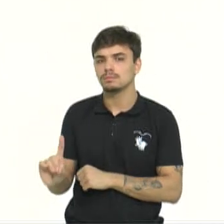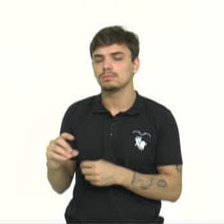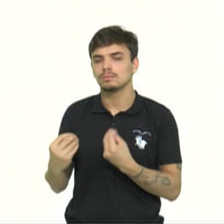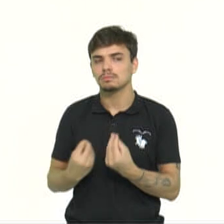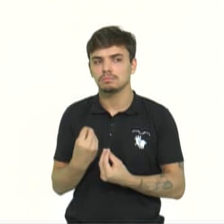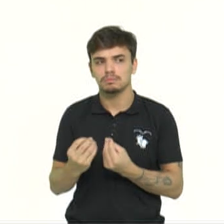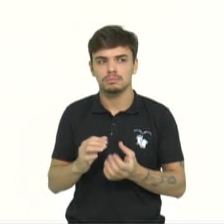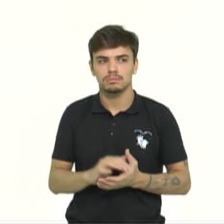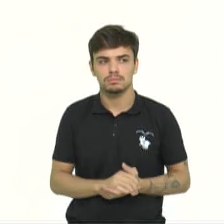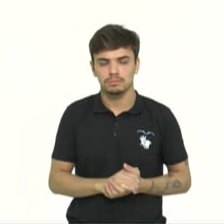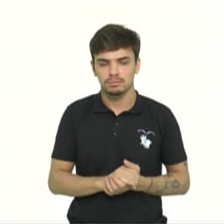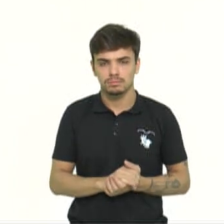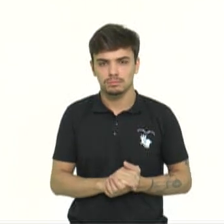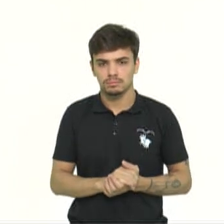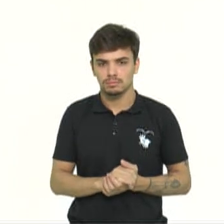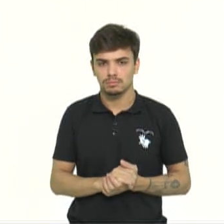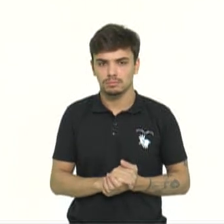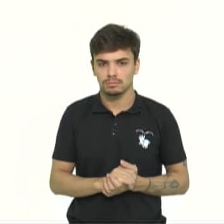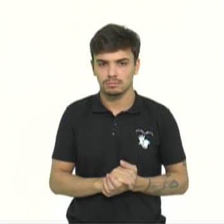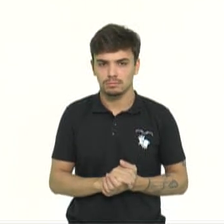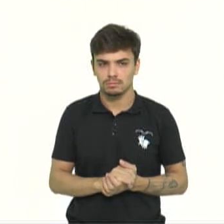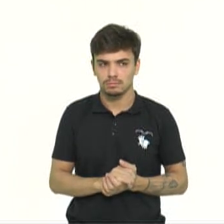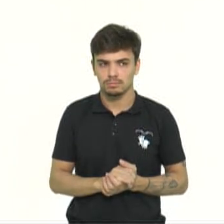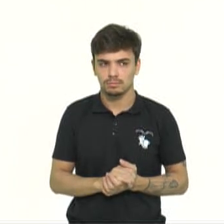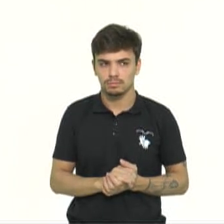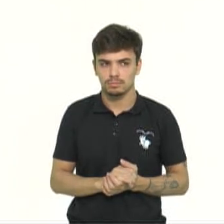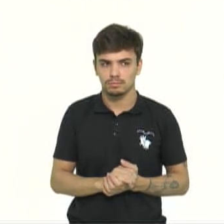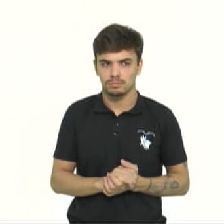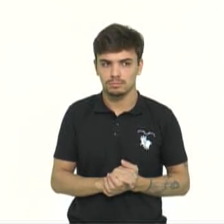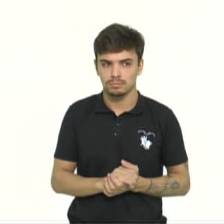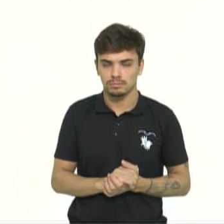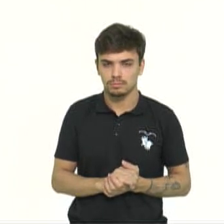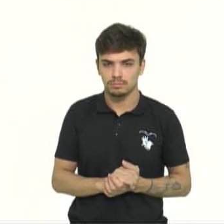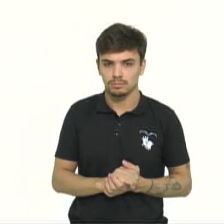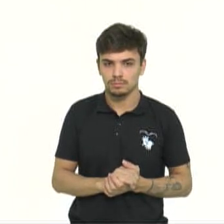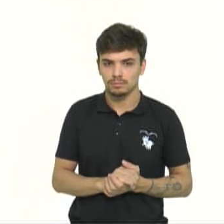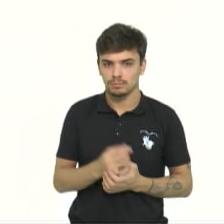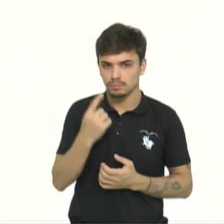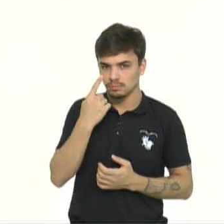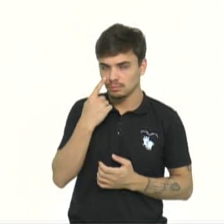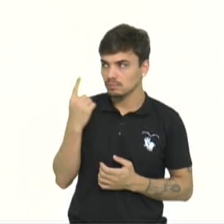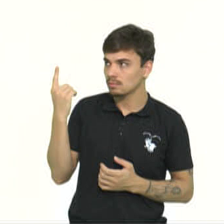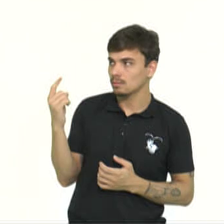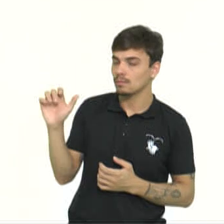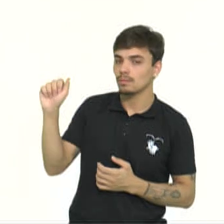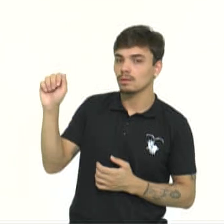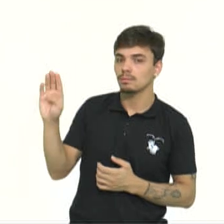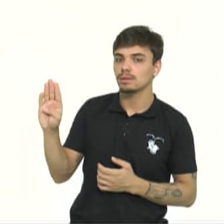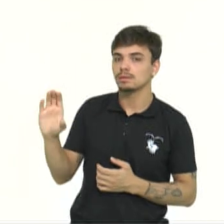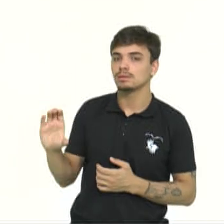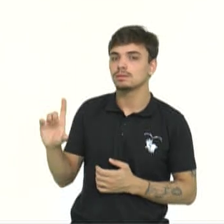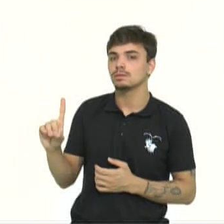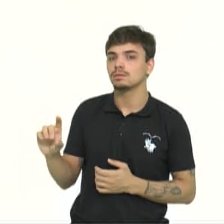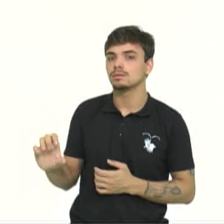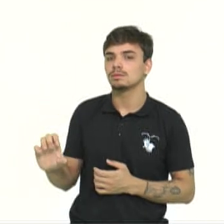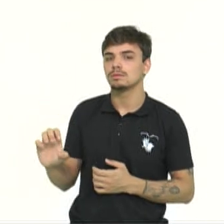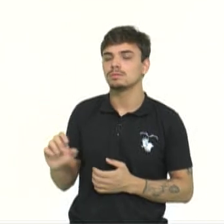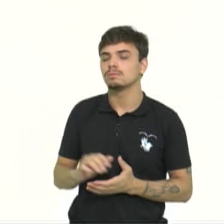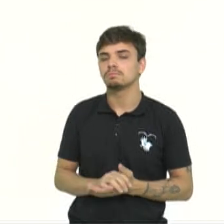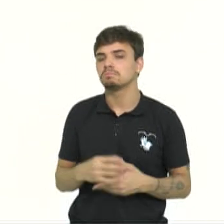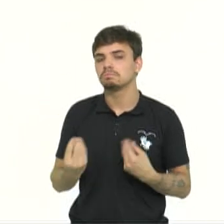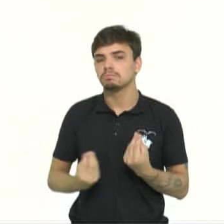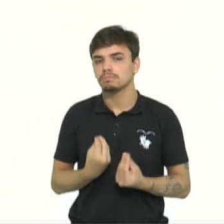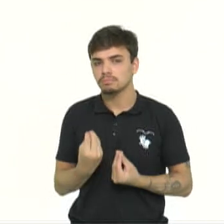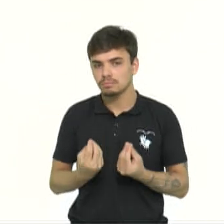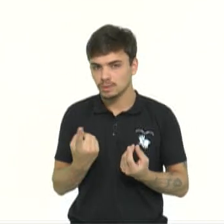do enxofre H2SO4 é de mais 6. Ou letra D, após o balanceamento da equação, a soma dos